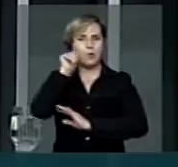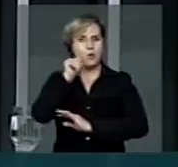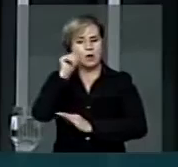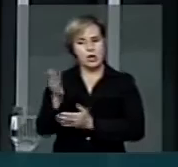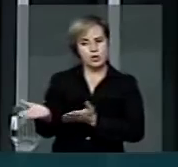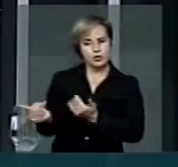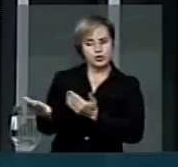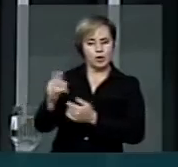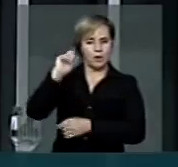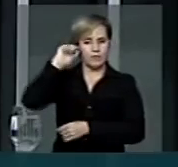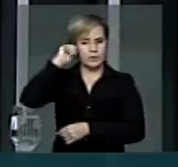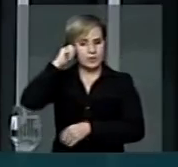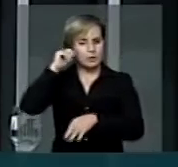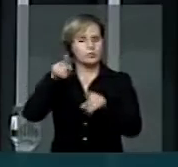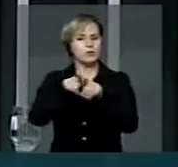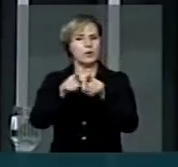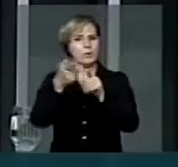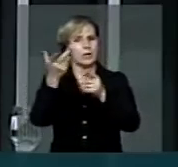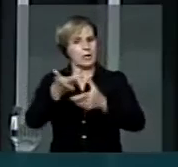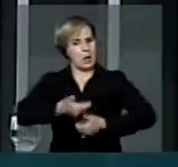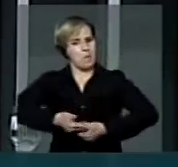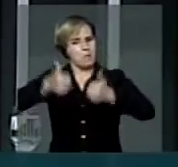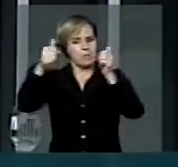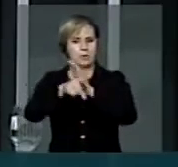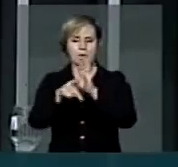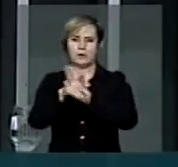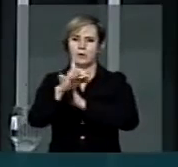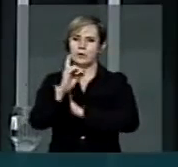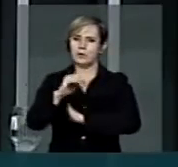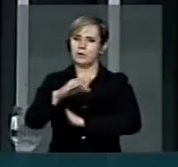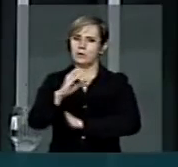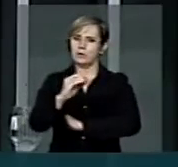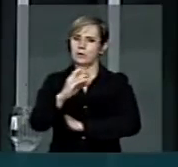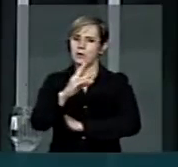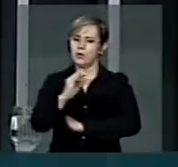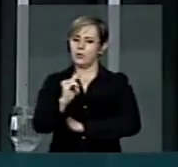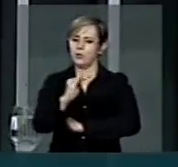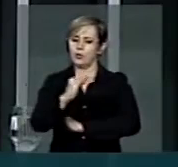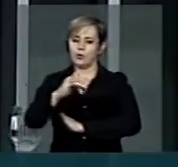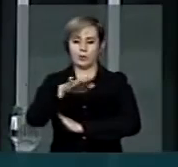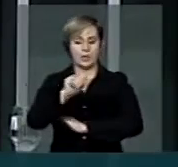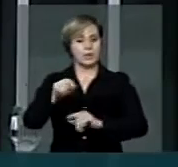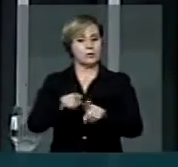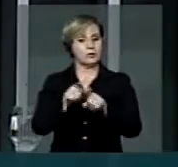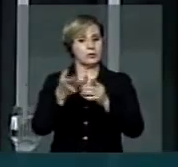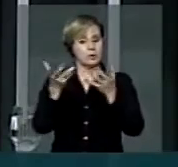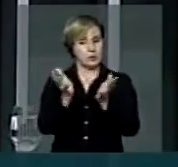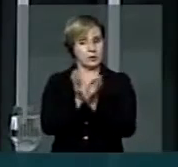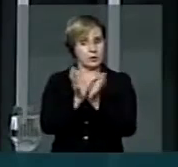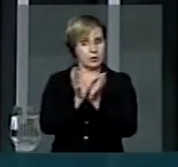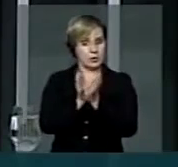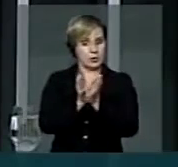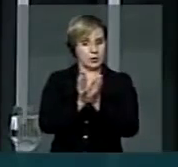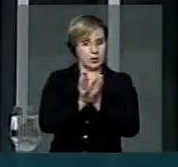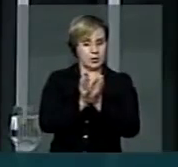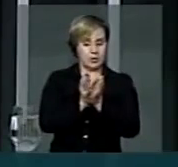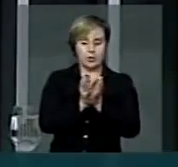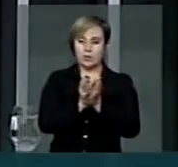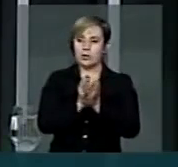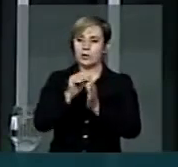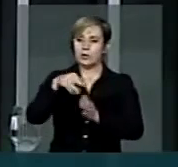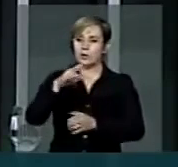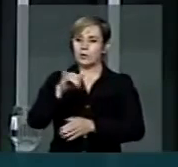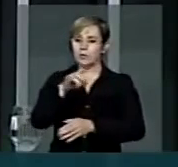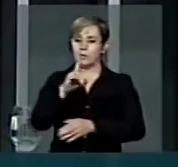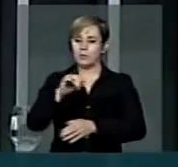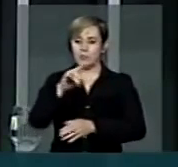quer aprofundar a democracia, quer que os mandatos possam ser renovados e que